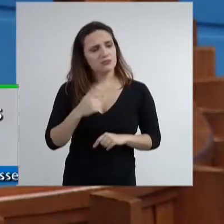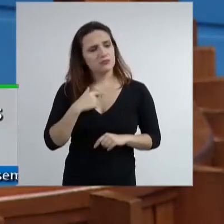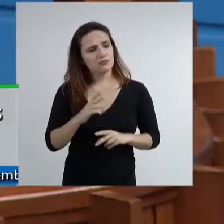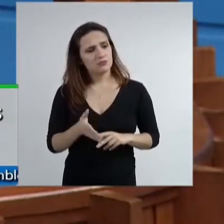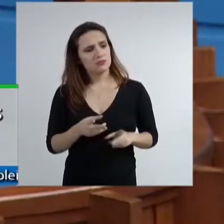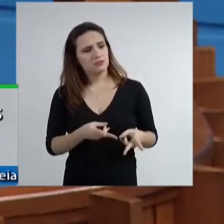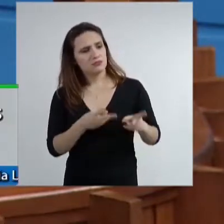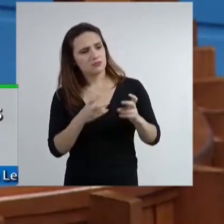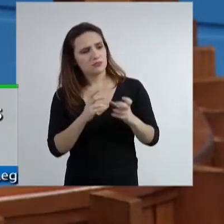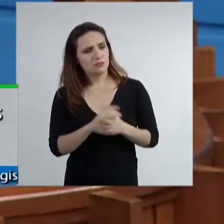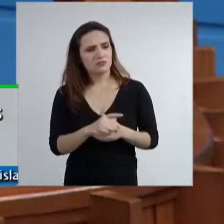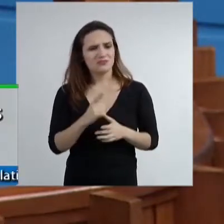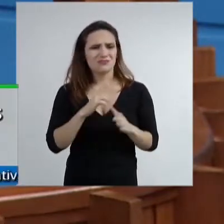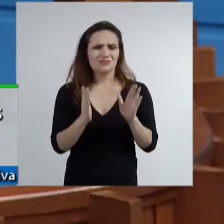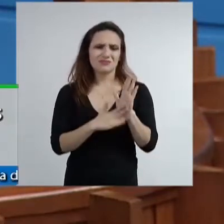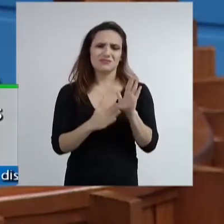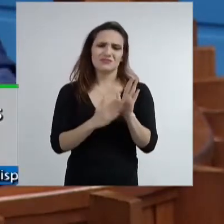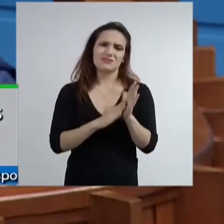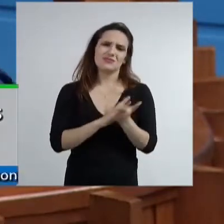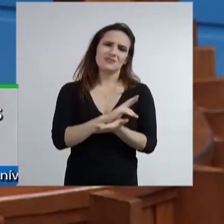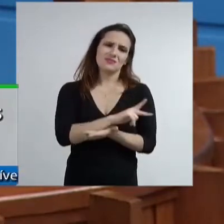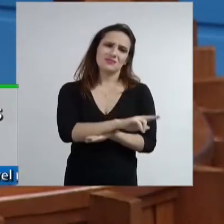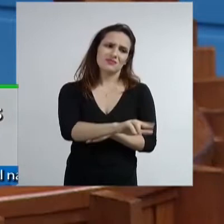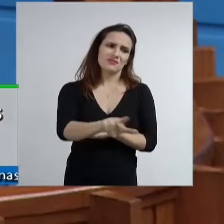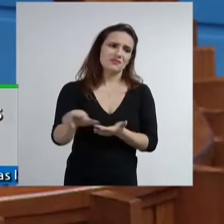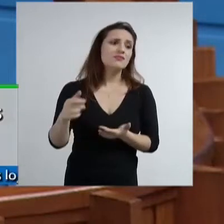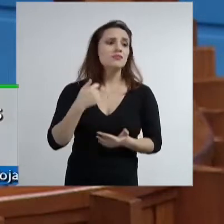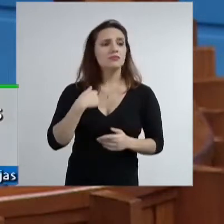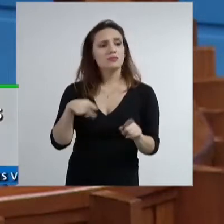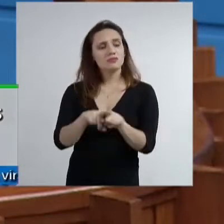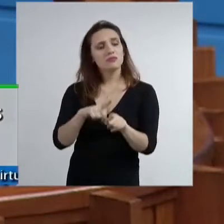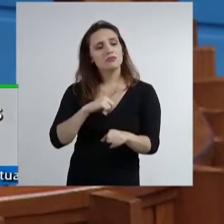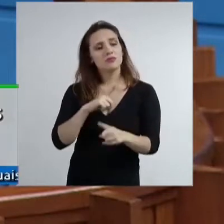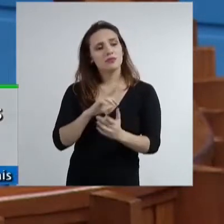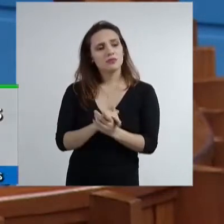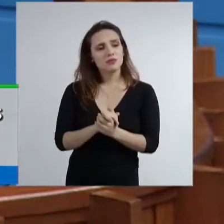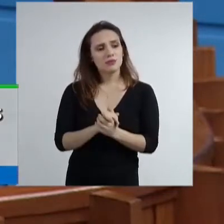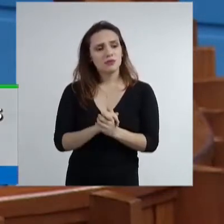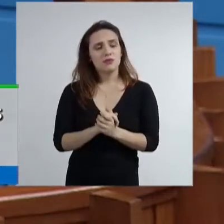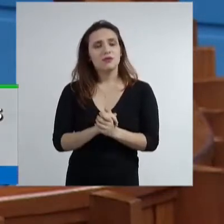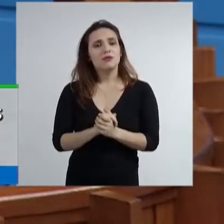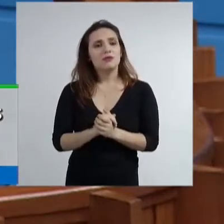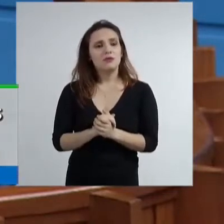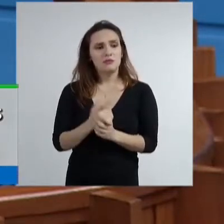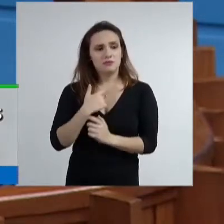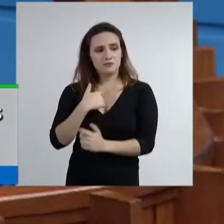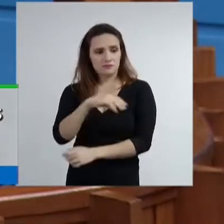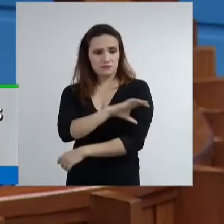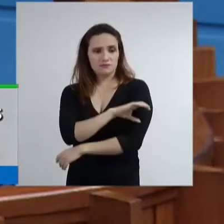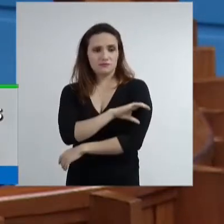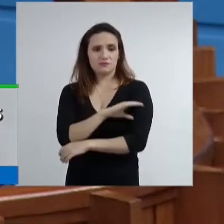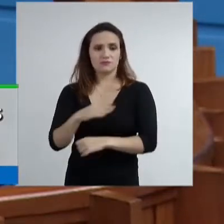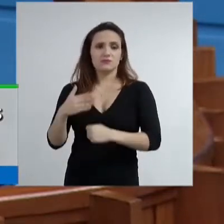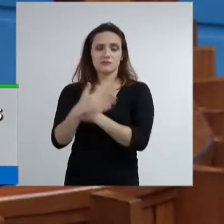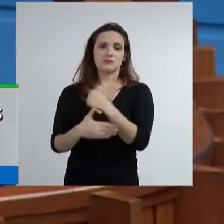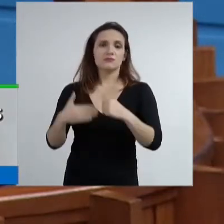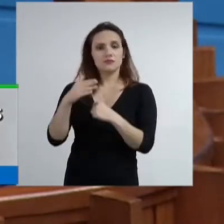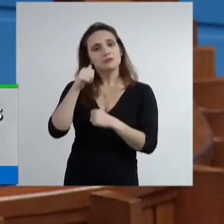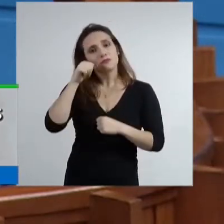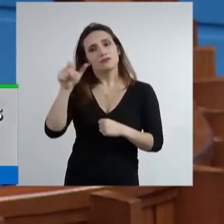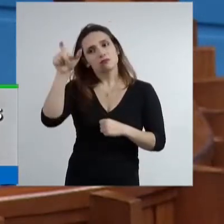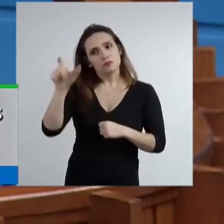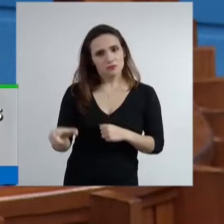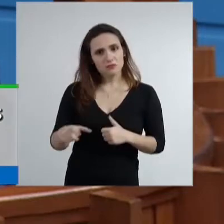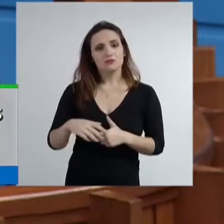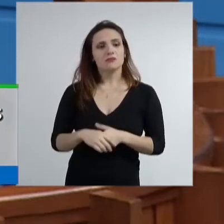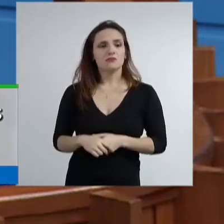um avalanche de proposições aqui, inclusive eu tenho uma, já que sou coordenador também da Frente Parlamentar em Defesa da